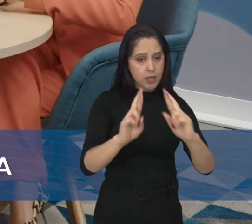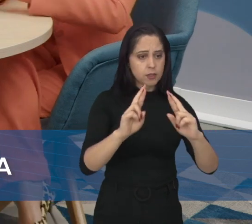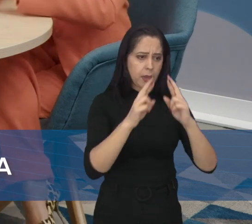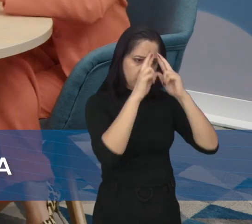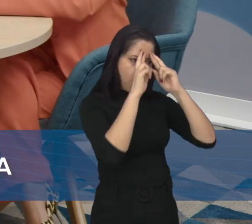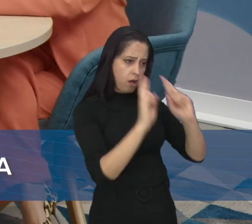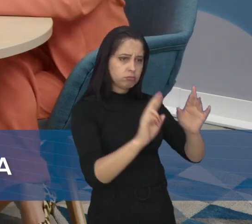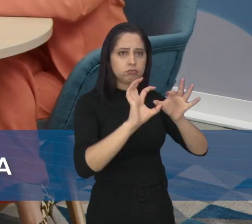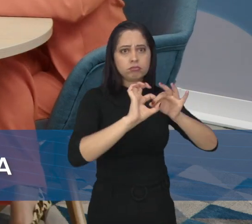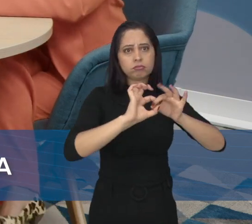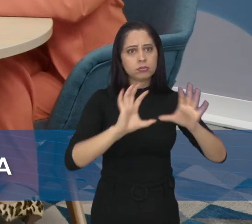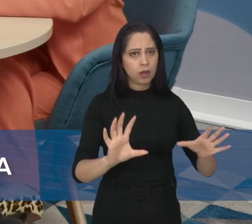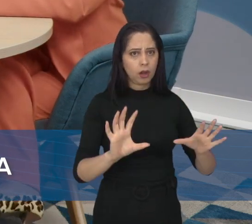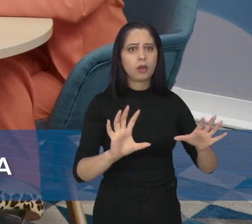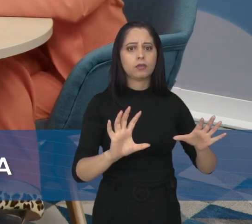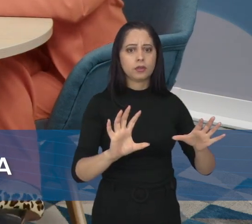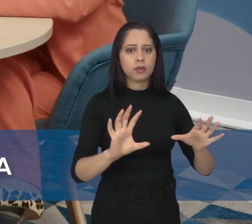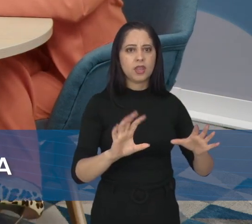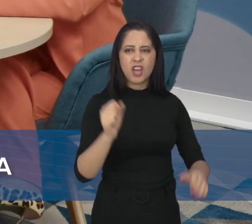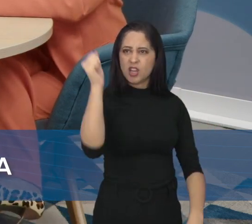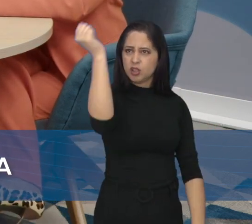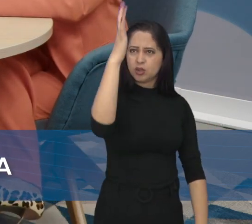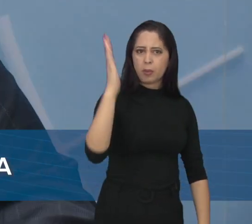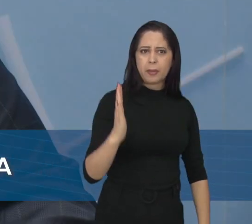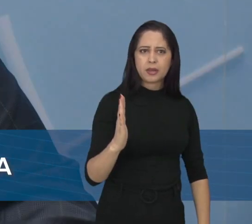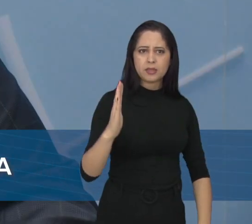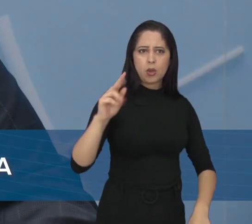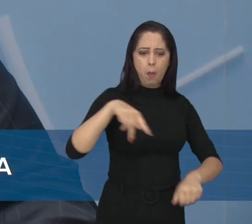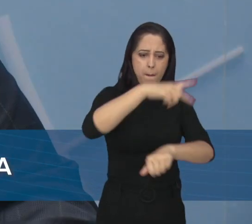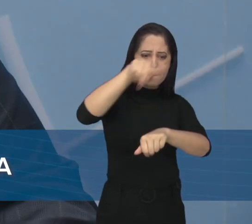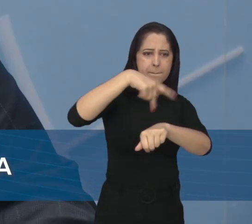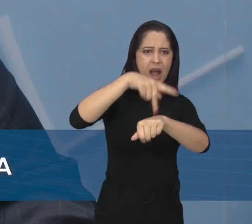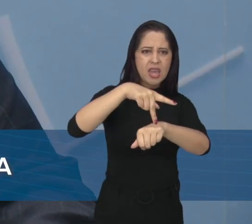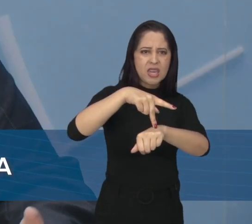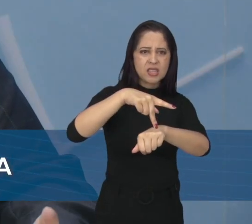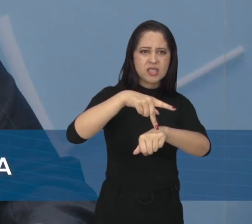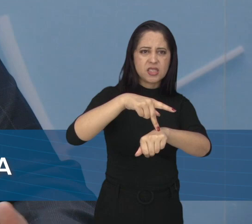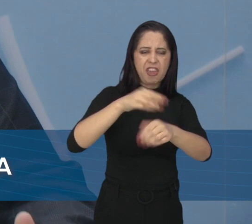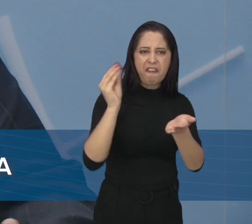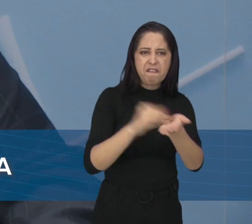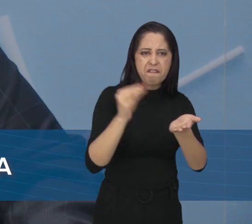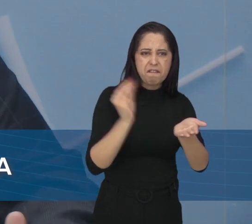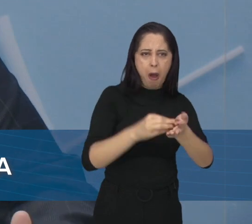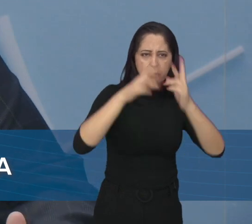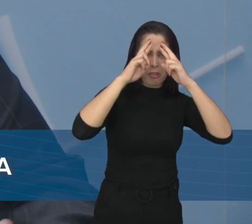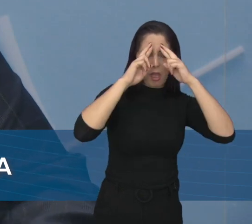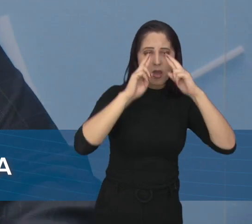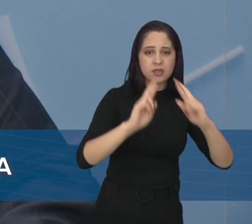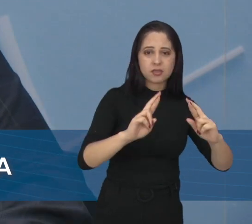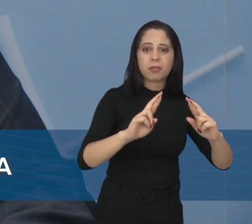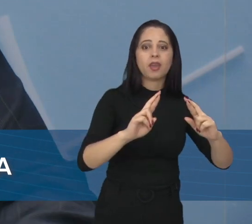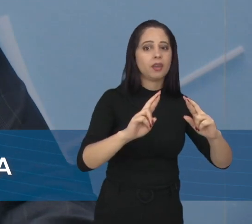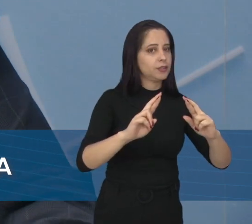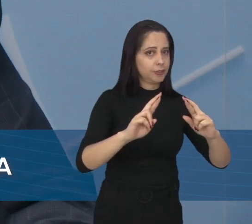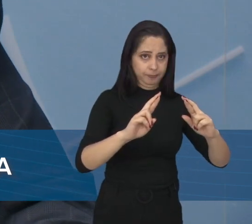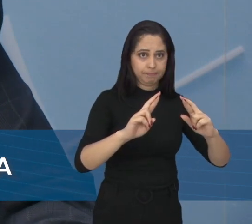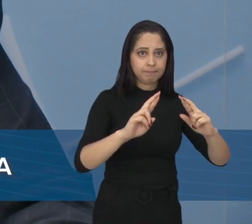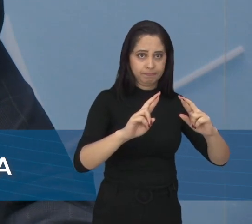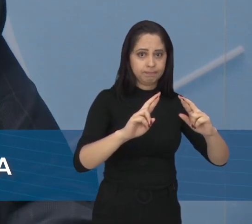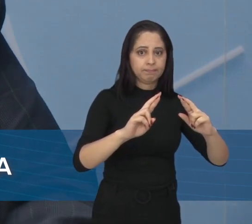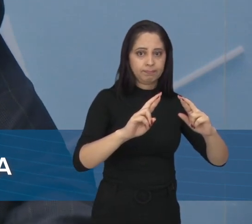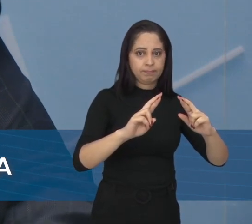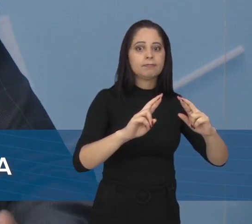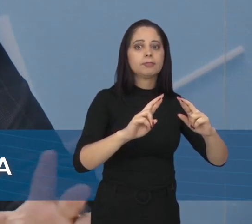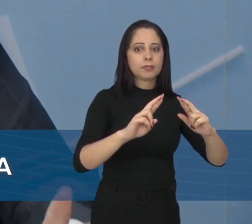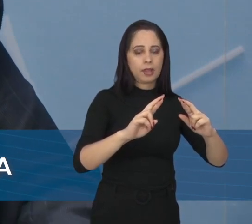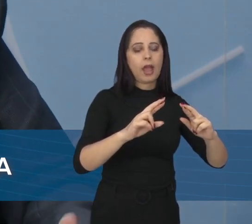as liberdades. Uma nação onde não respeita as liberdades, onde nós não temos um ambiente de respeito a qualquer liberdade que seja,